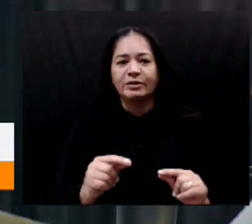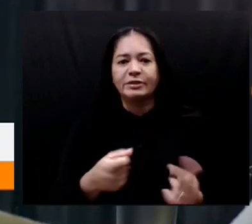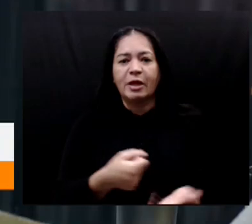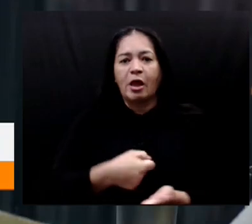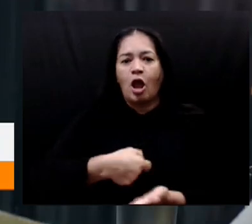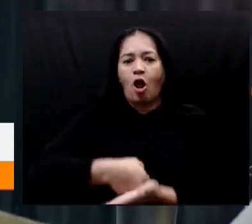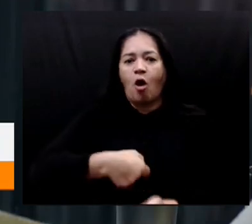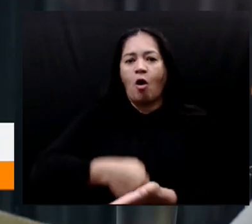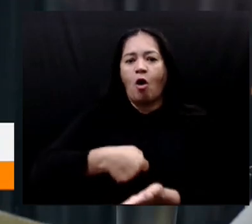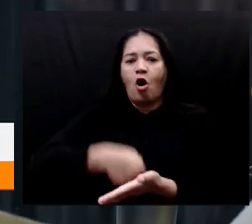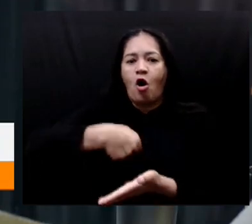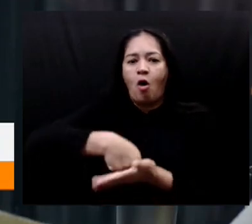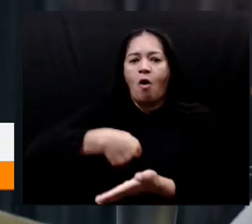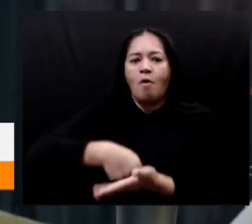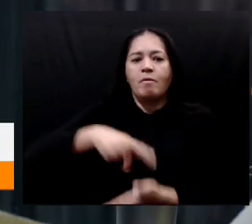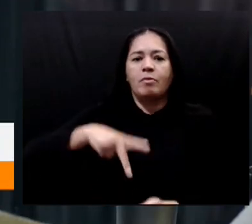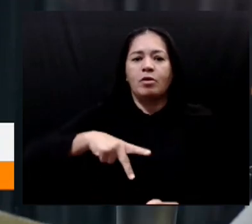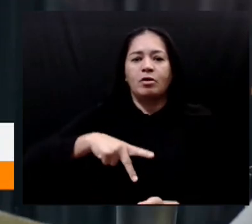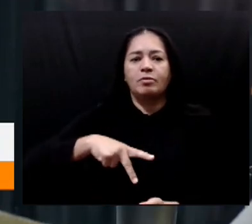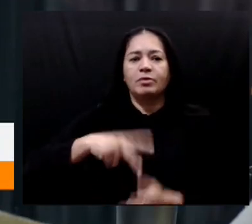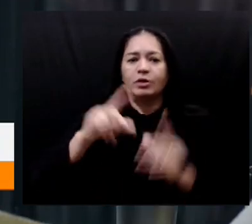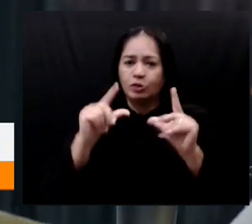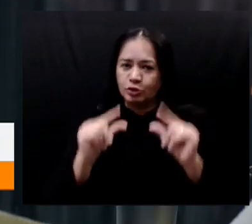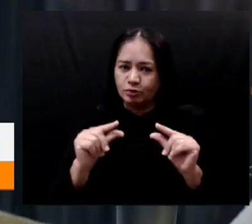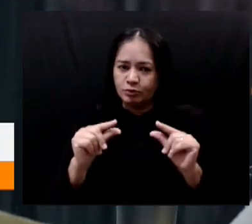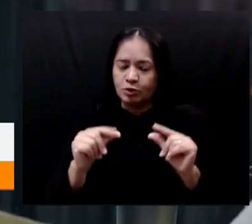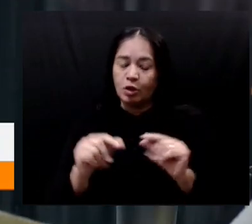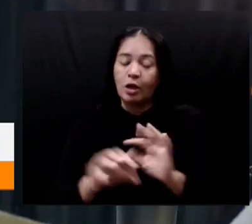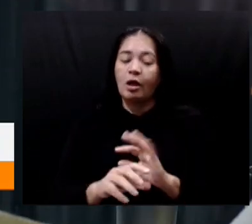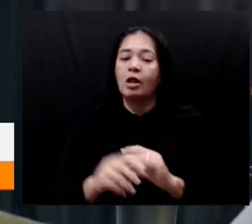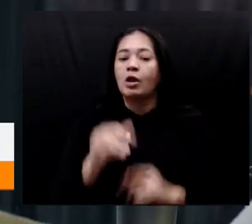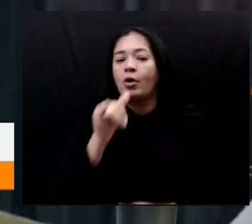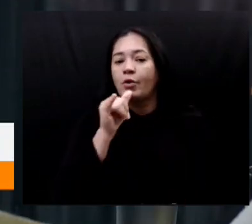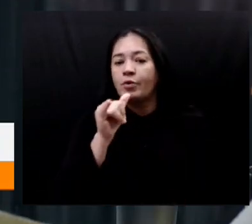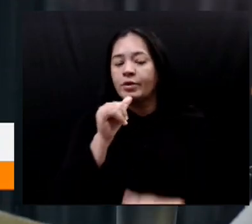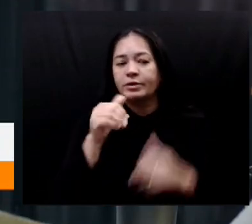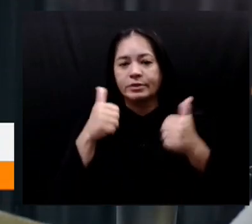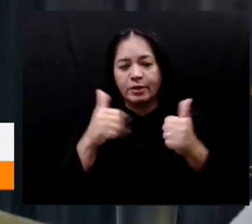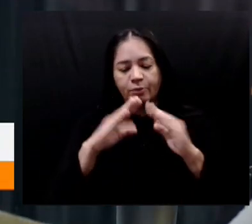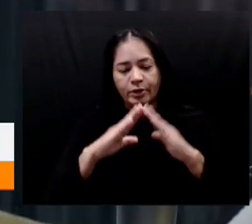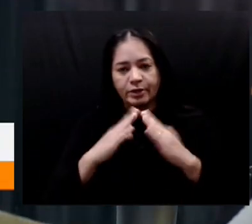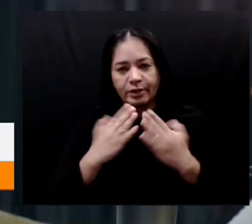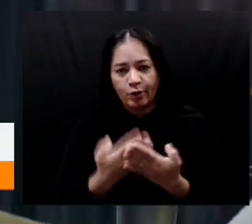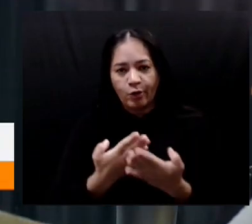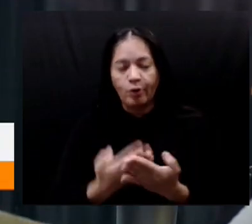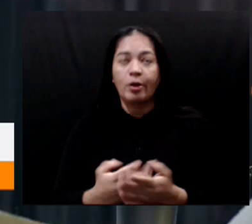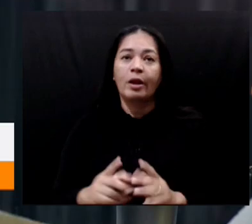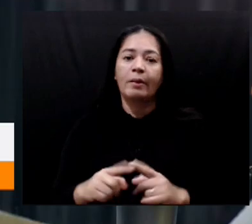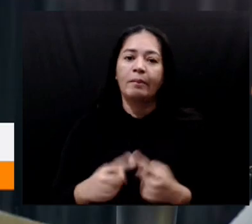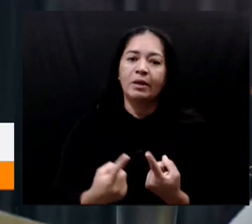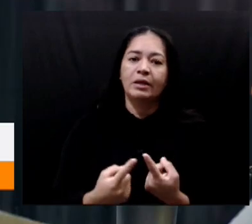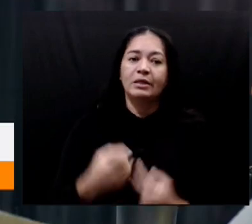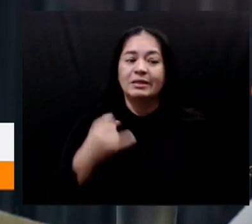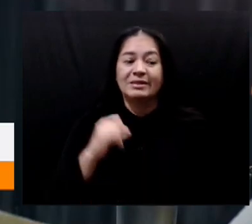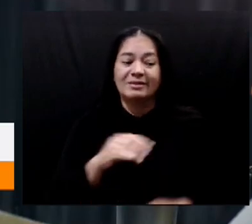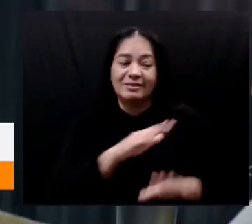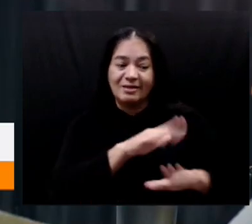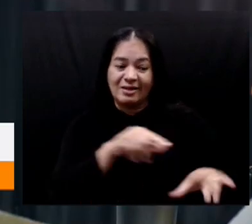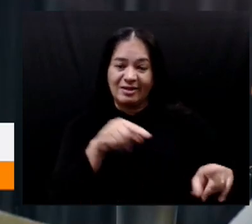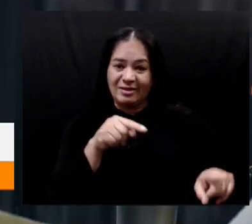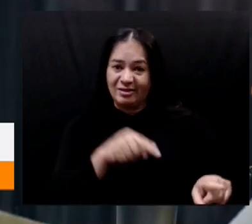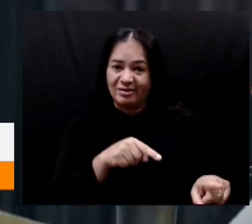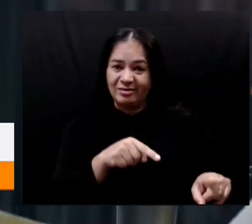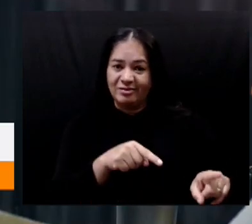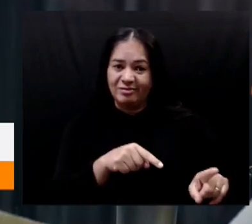vida. Isso, lógico, estou pondo o exemplo da Uhum. escola. Se essa mesma criança, ela "Não, não